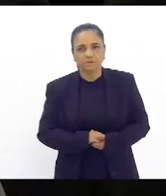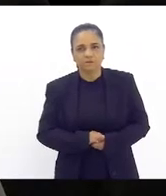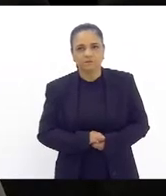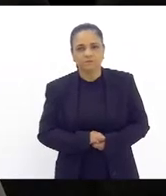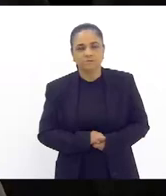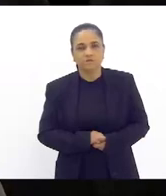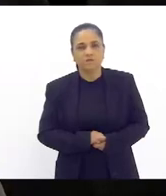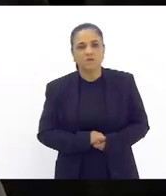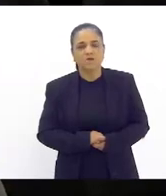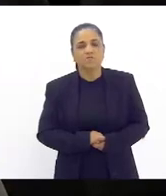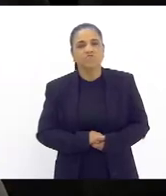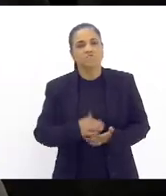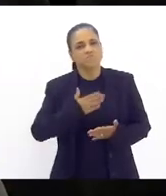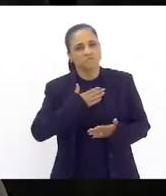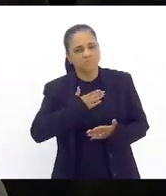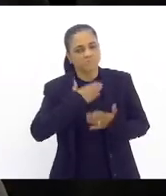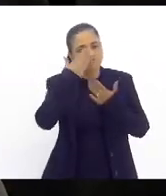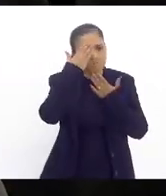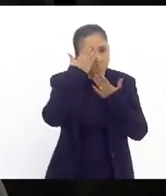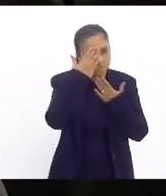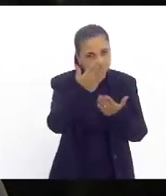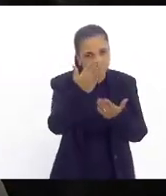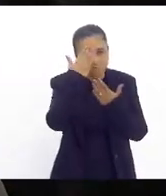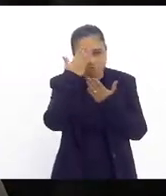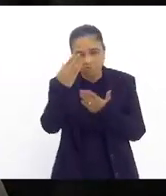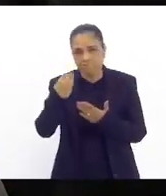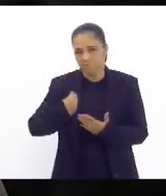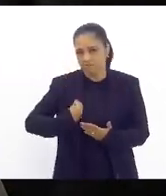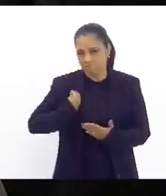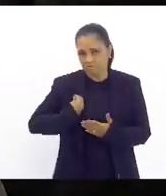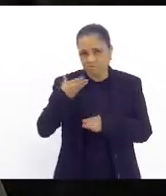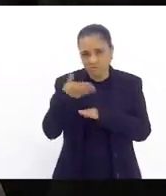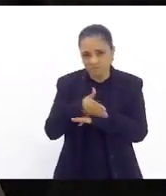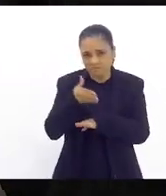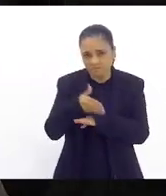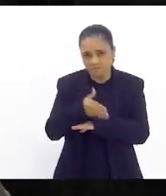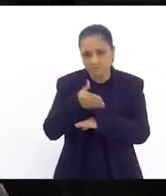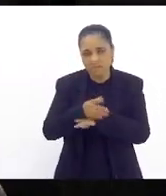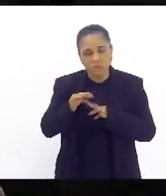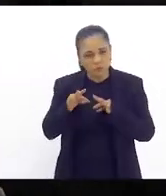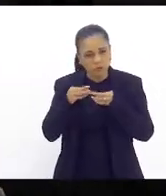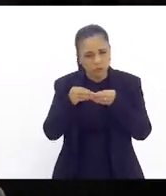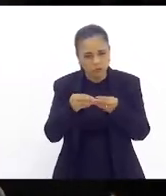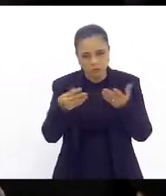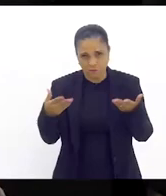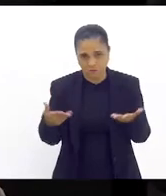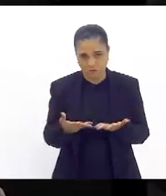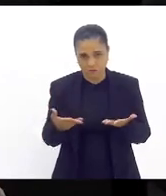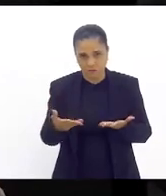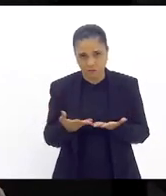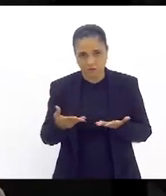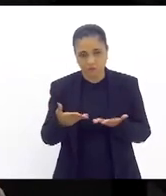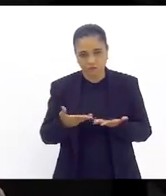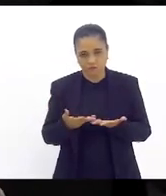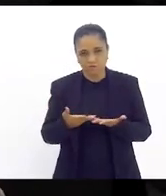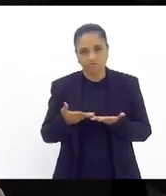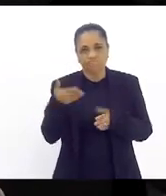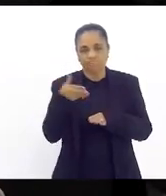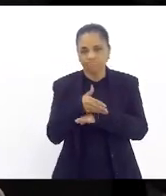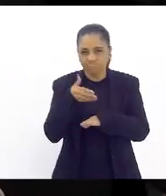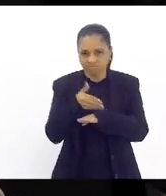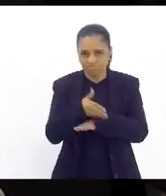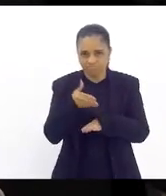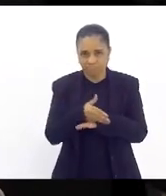gostaria de agradecer a presença de todas as autoridades presentes fica difícil aqui eu falar